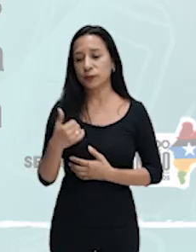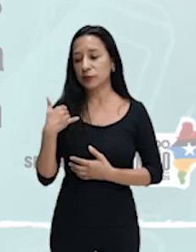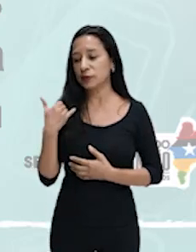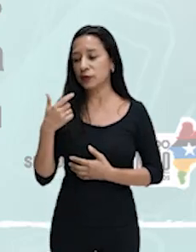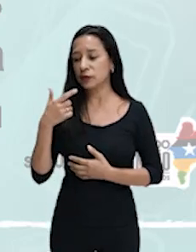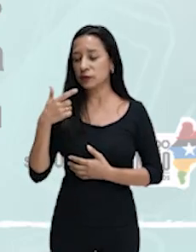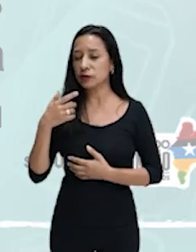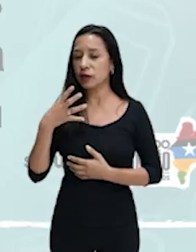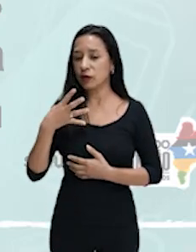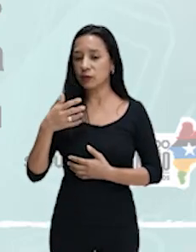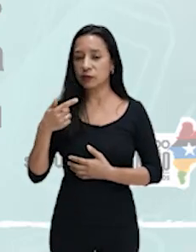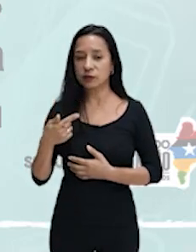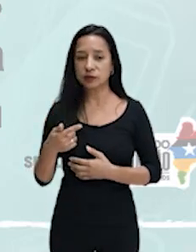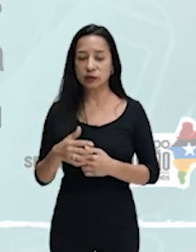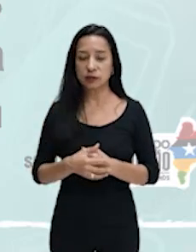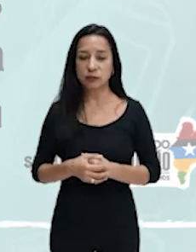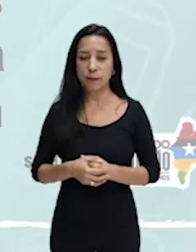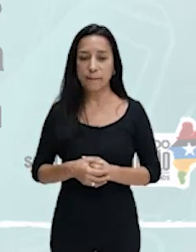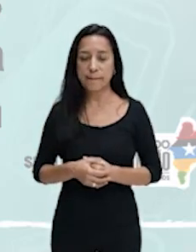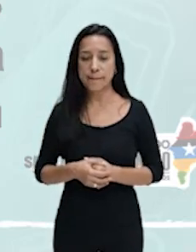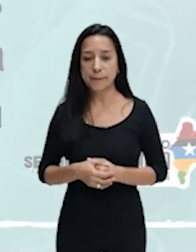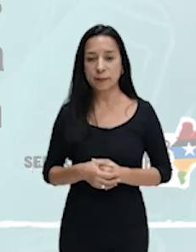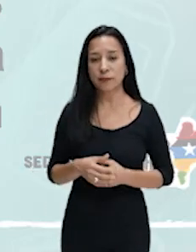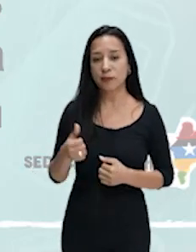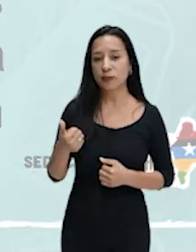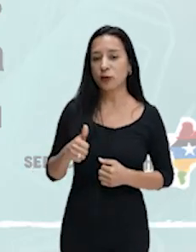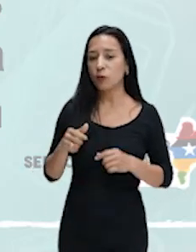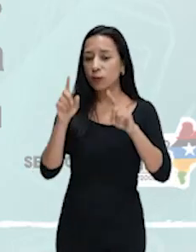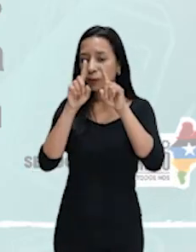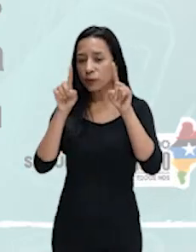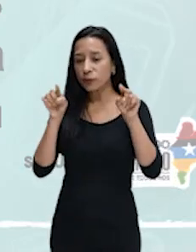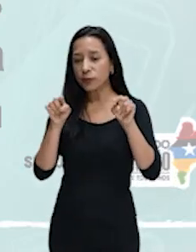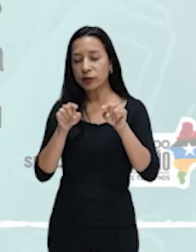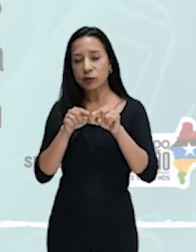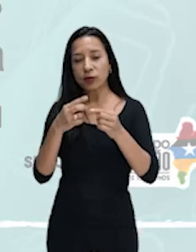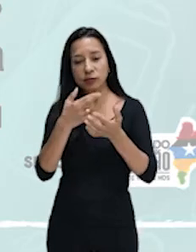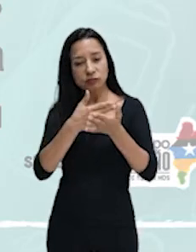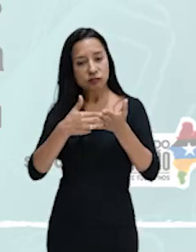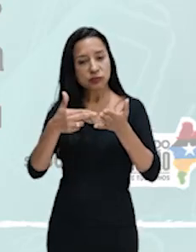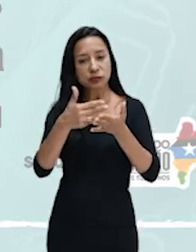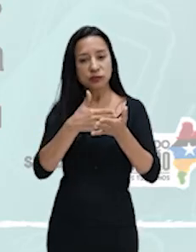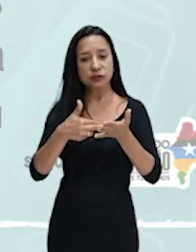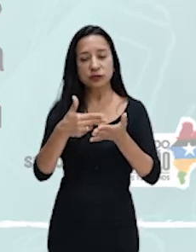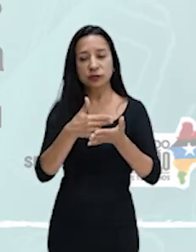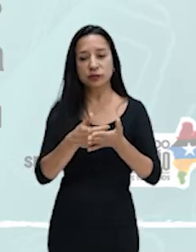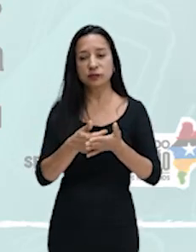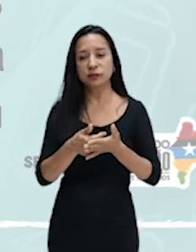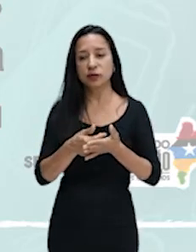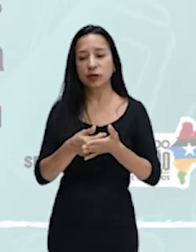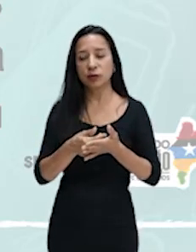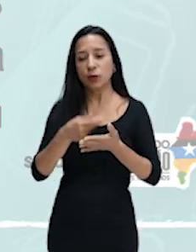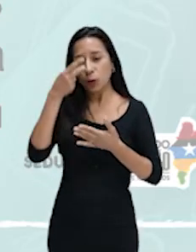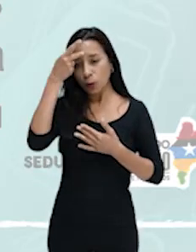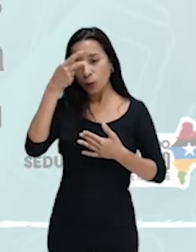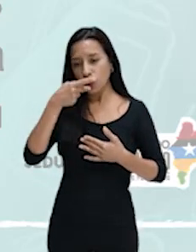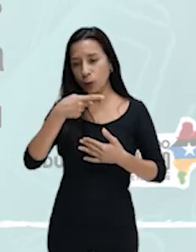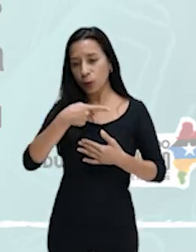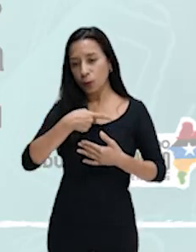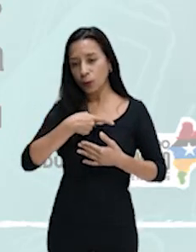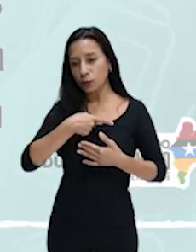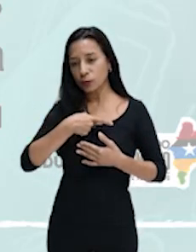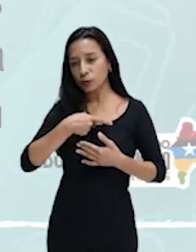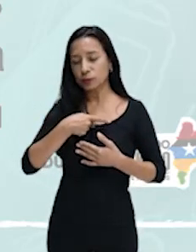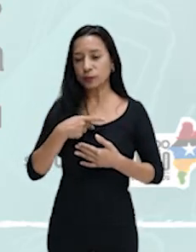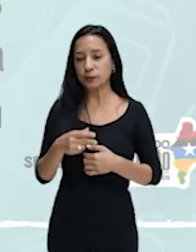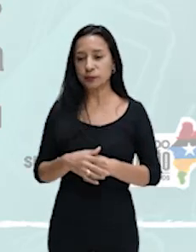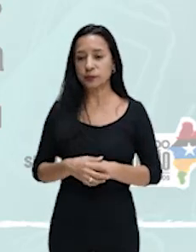de 1926, obra que fez para presentear seu então namorado, Alejandro Gomes Arias. Ela era